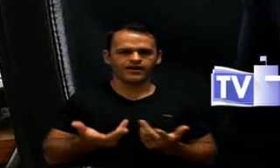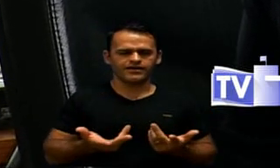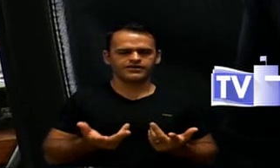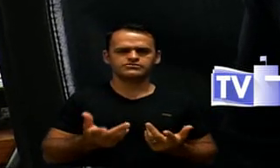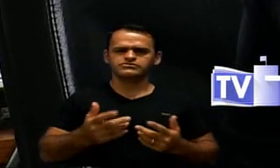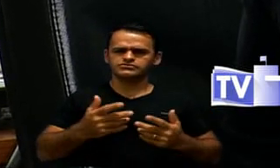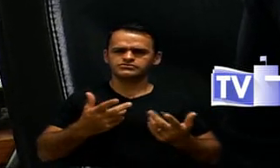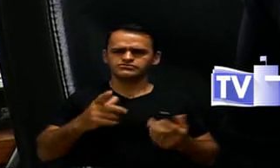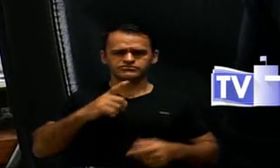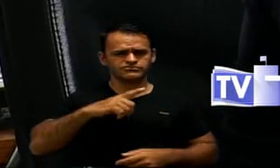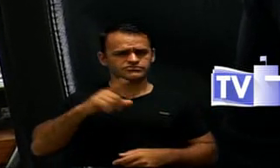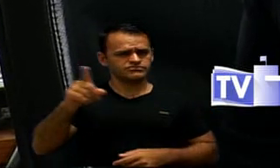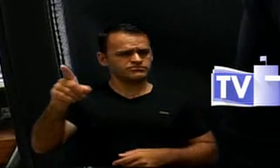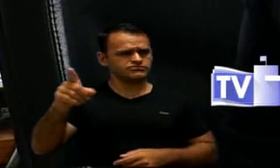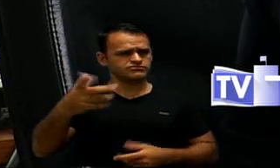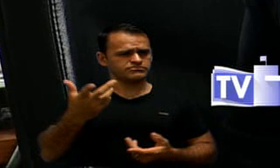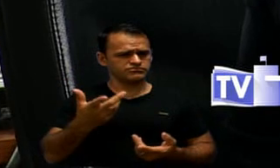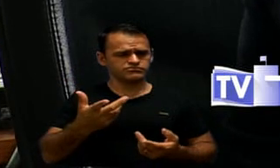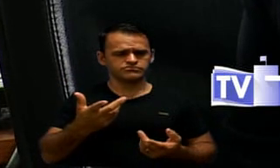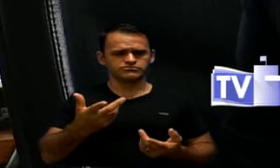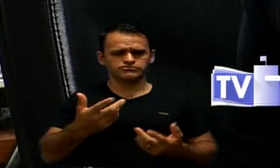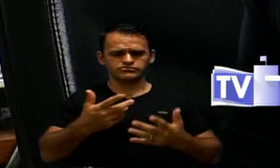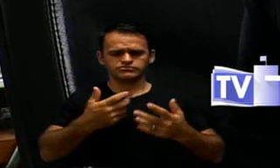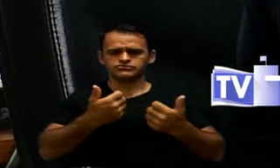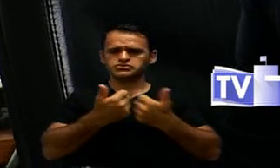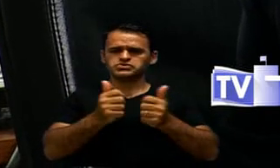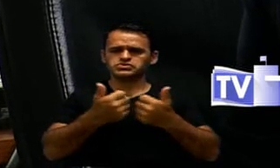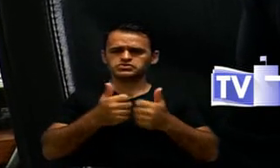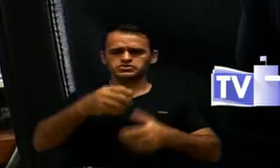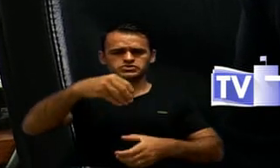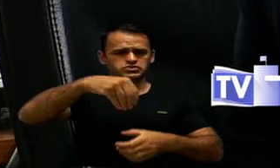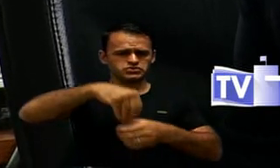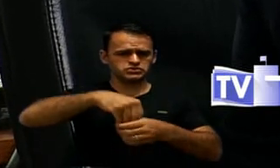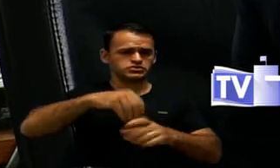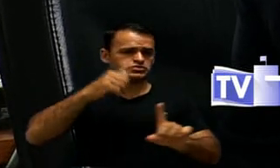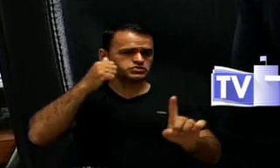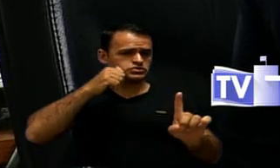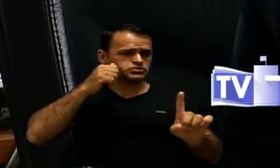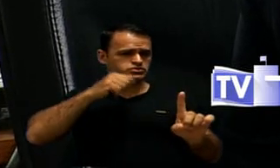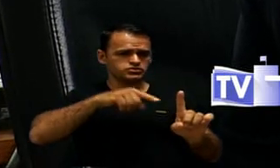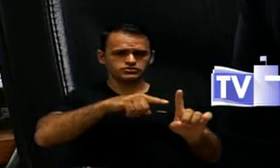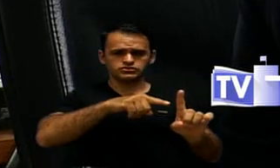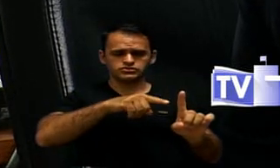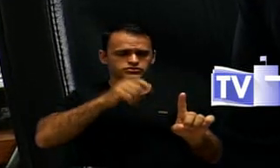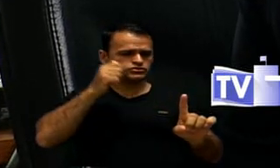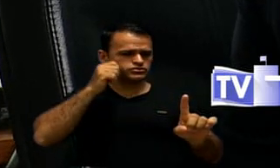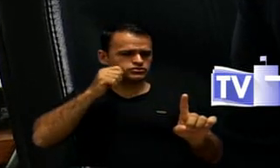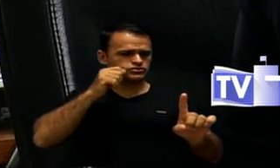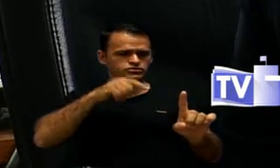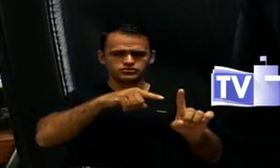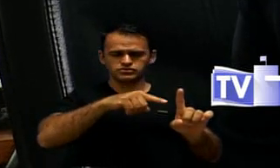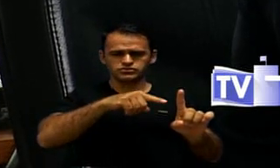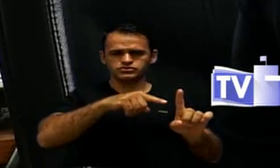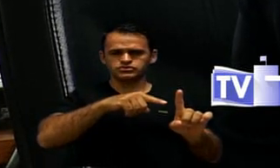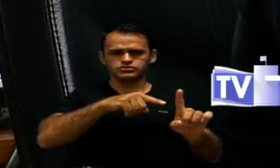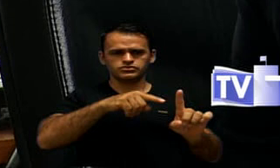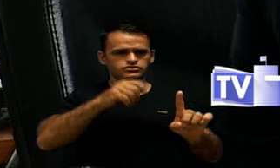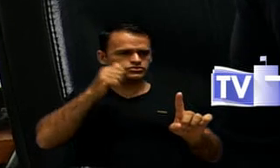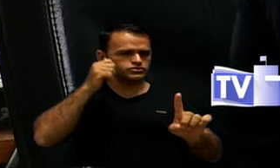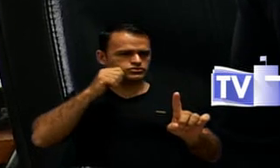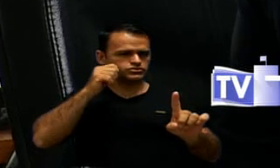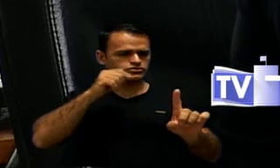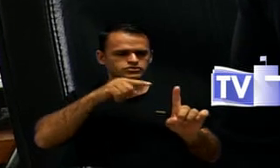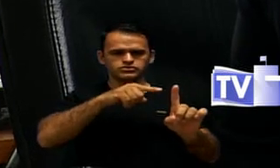lá no expresso, né? E essa mulher, essa vítima, quando se desloca